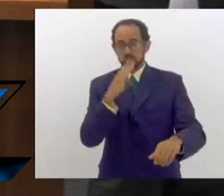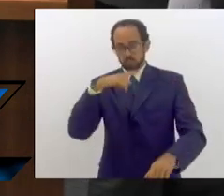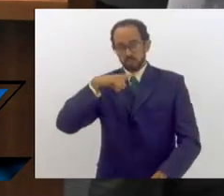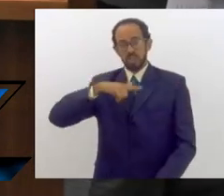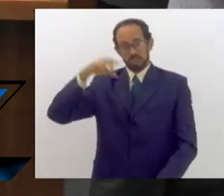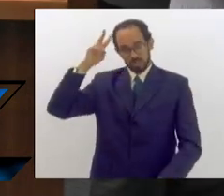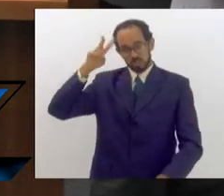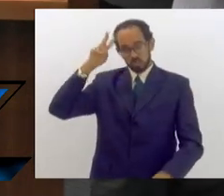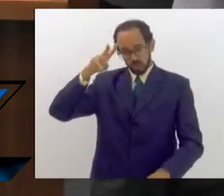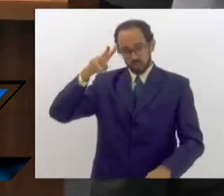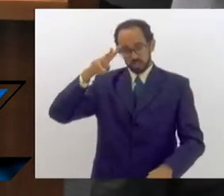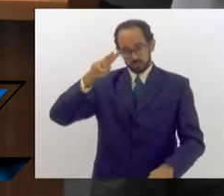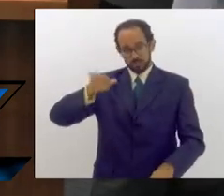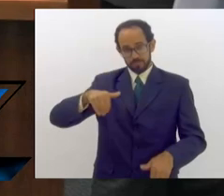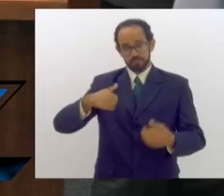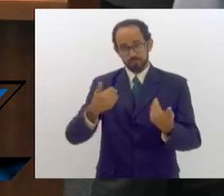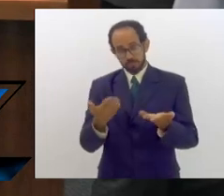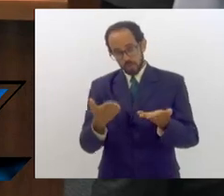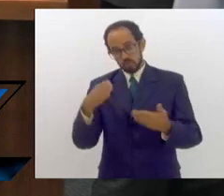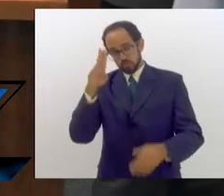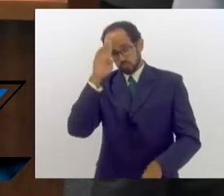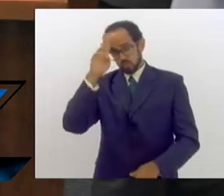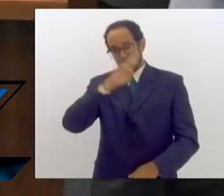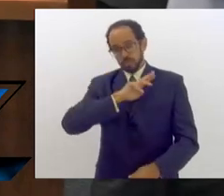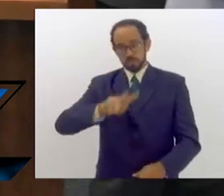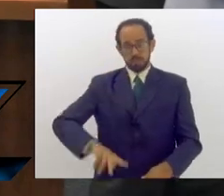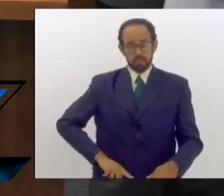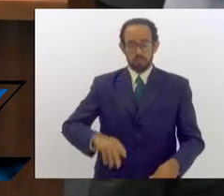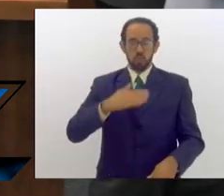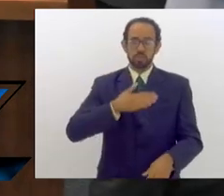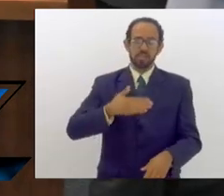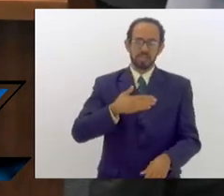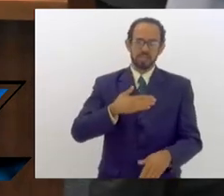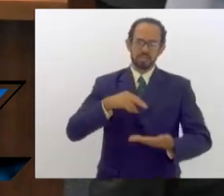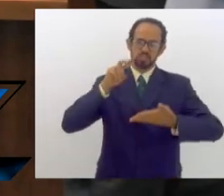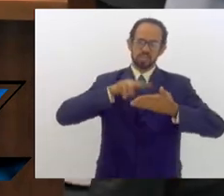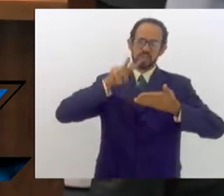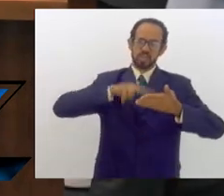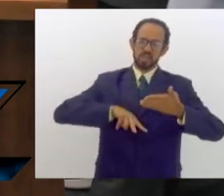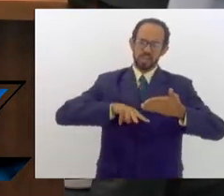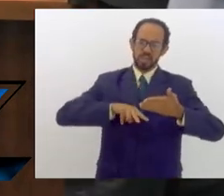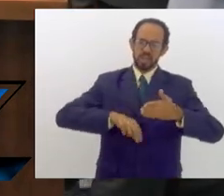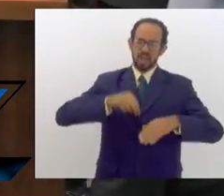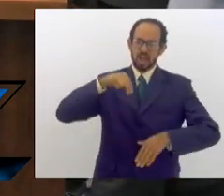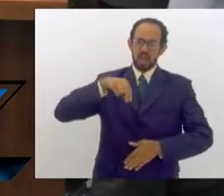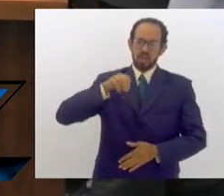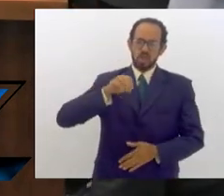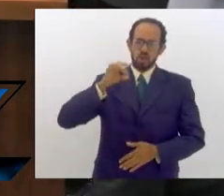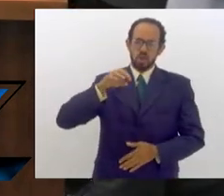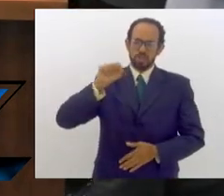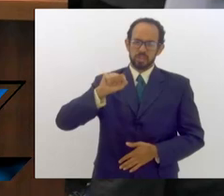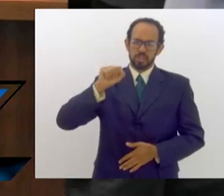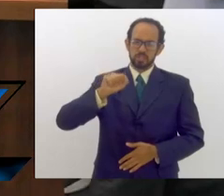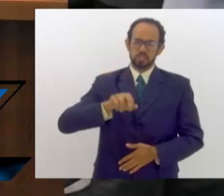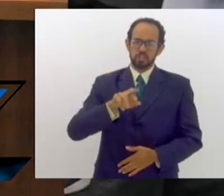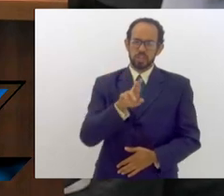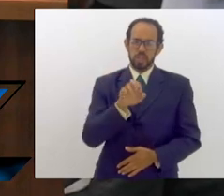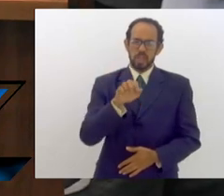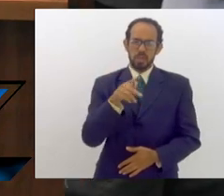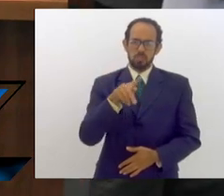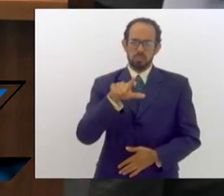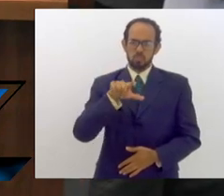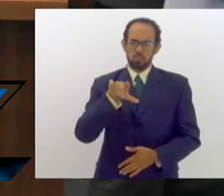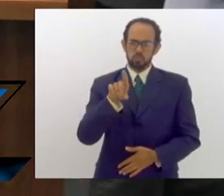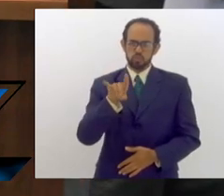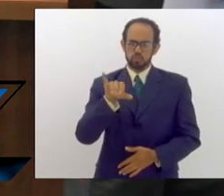história E aí senhor presidente eu gostaria que de ler a nota de repúdio apresentado pelo coletivo